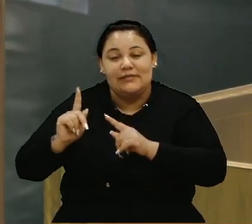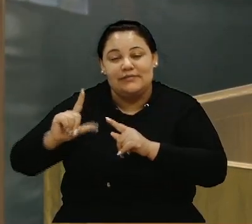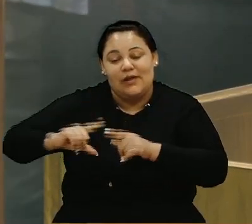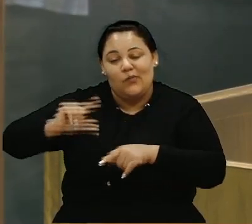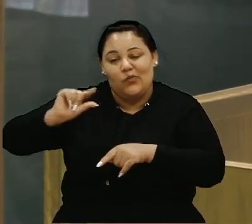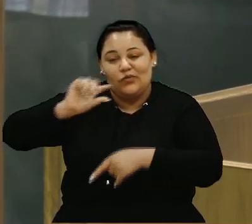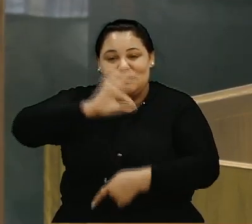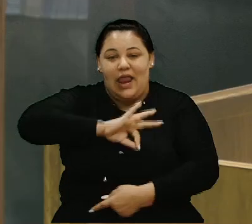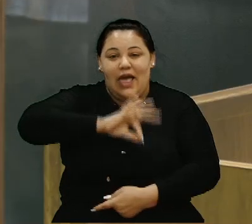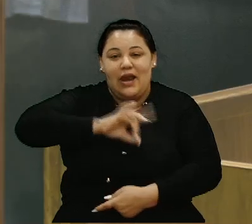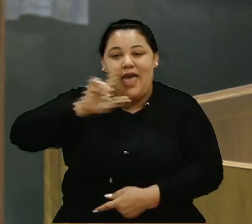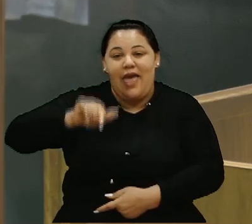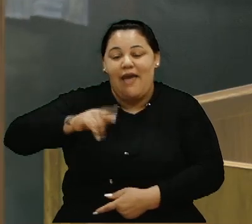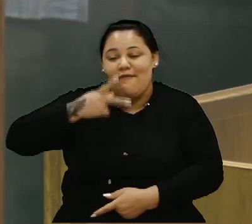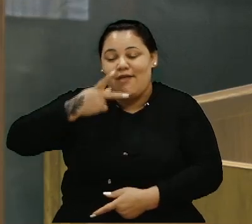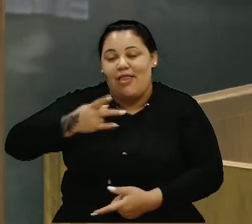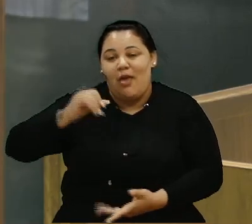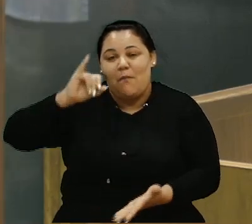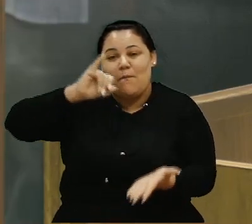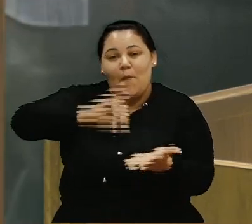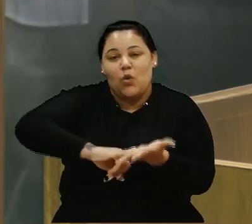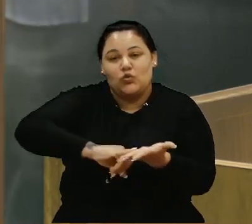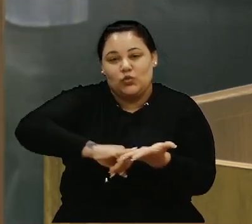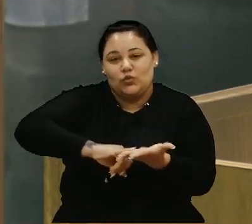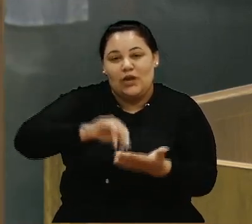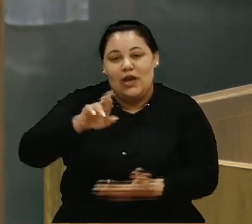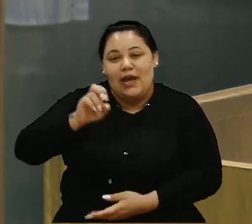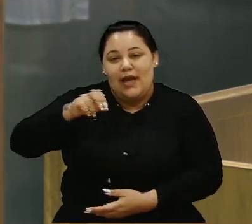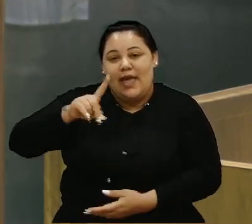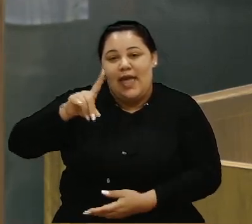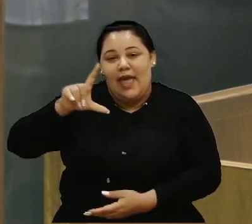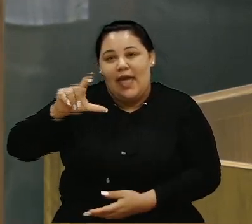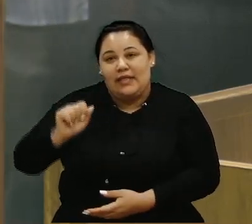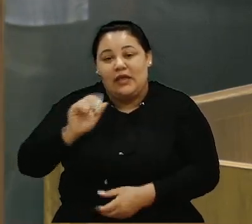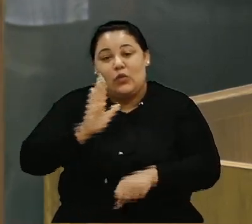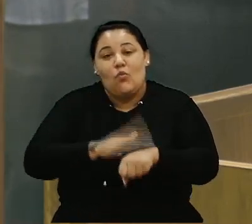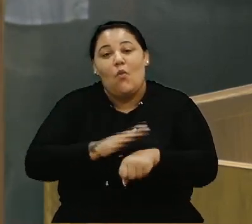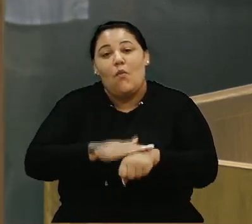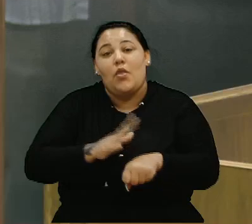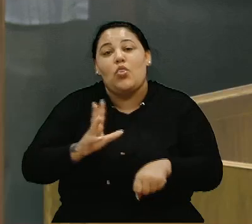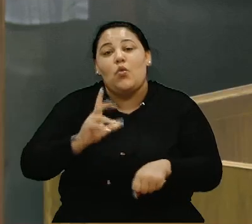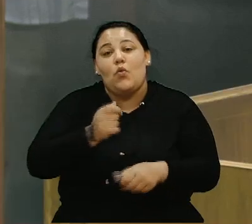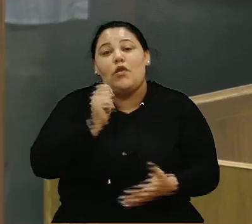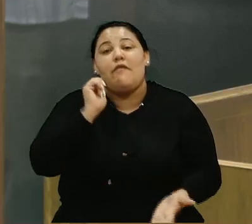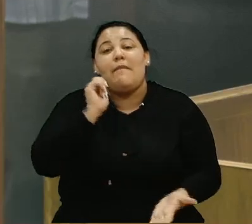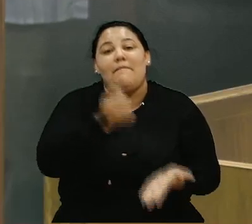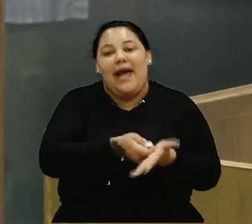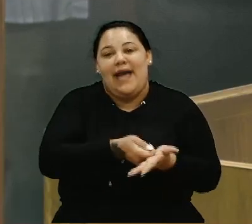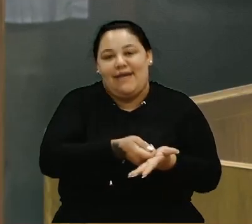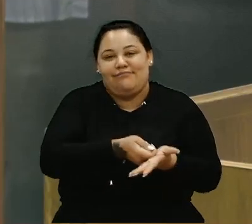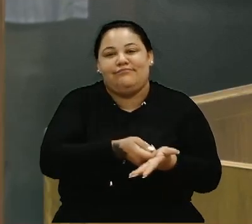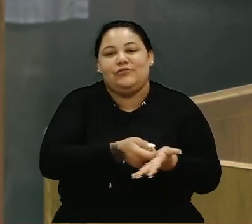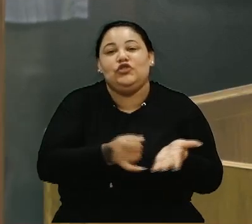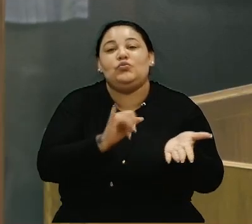tal da declaração do imposto de renda e quanto ele vai ter que pagar de imposto de renda,